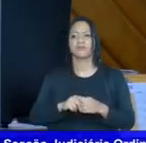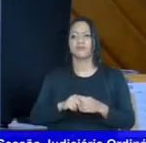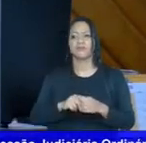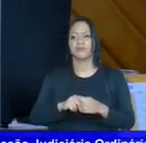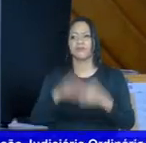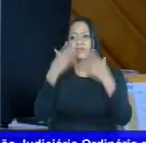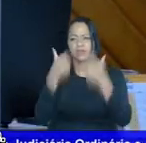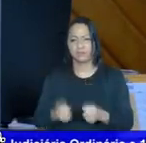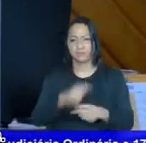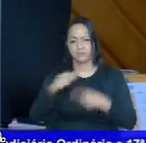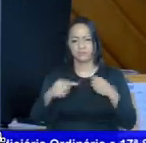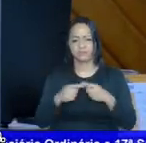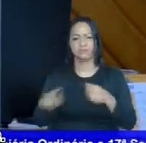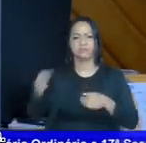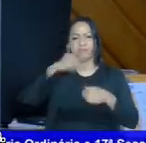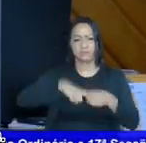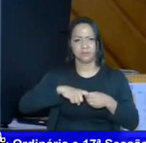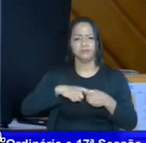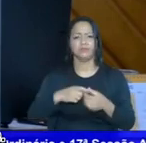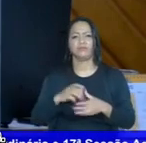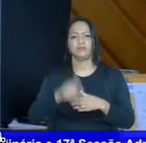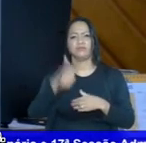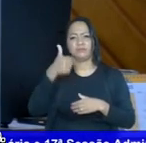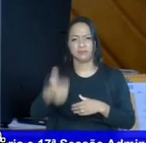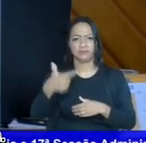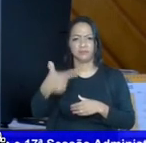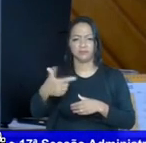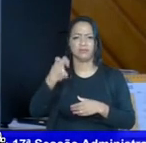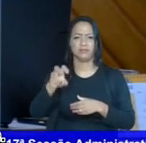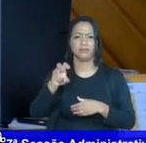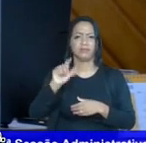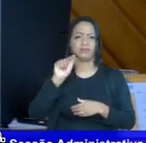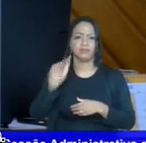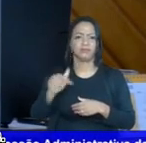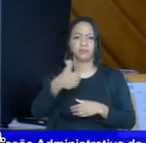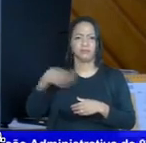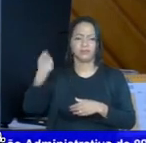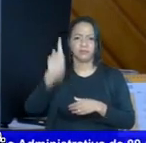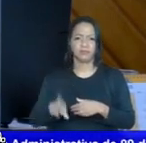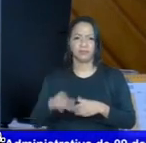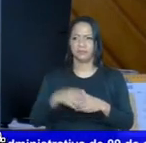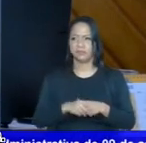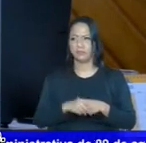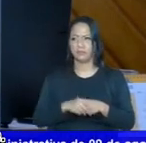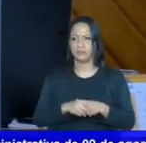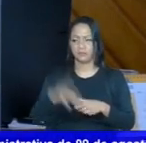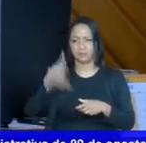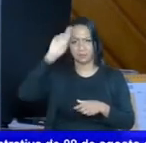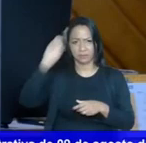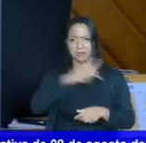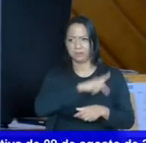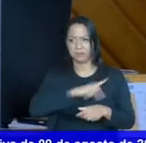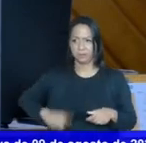ressalva. E o dever de restituir ao erário, valor de R$ 125.100. É o meu voto, presidente. Senhor